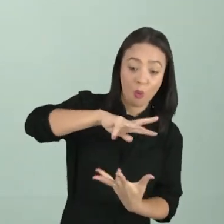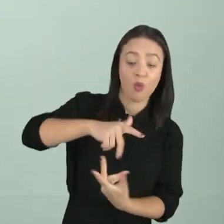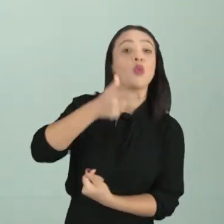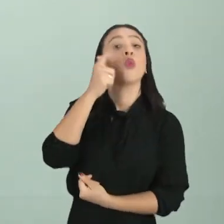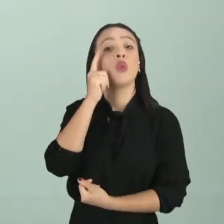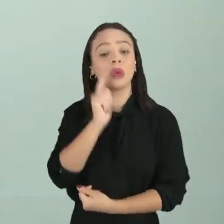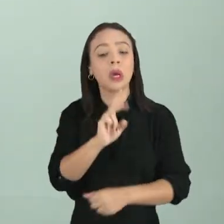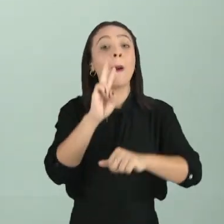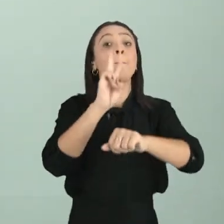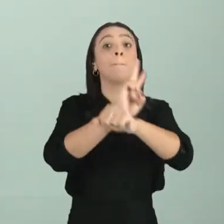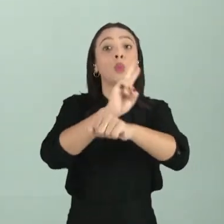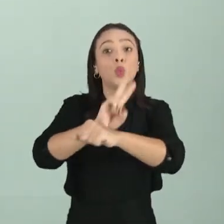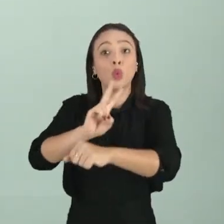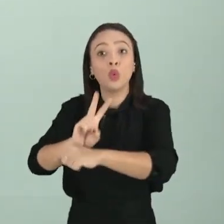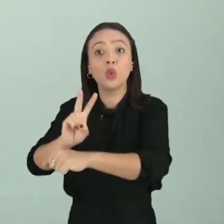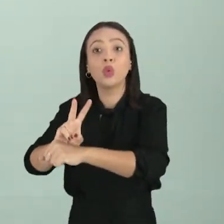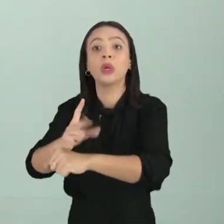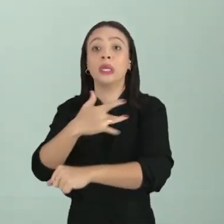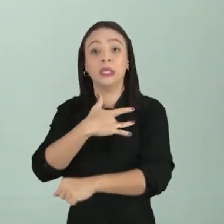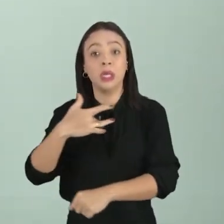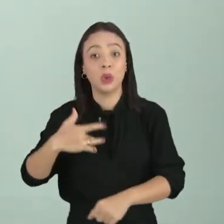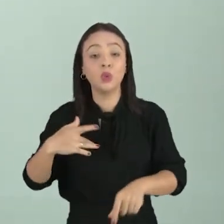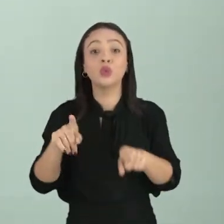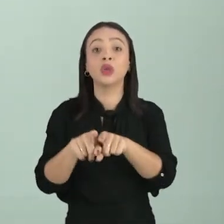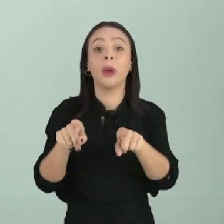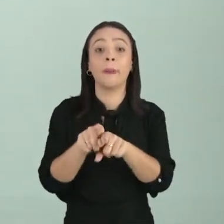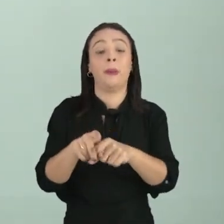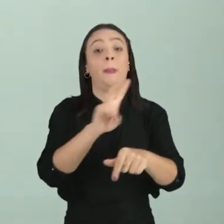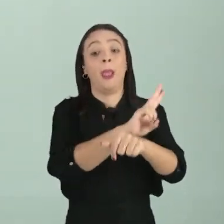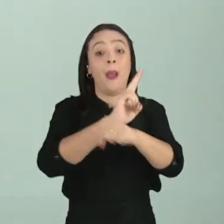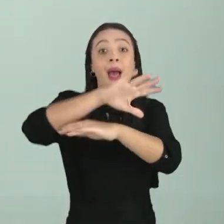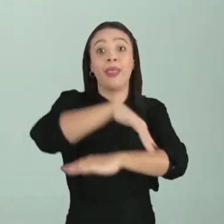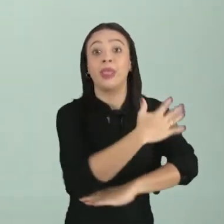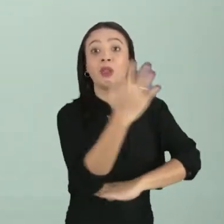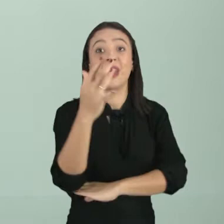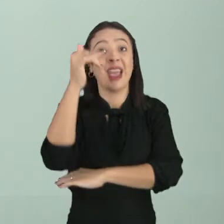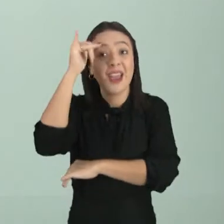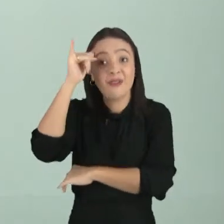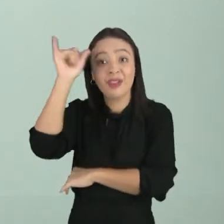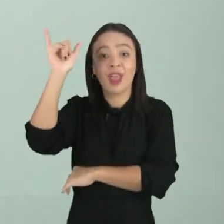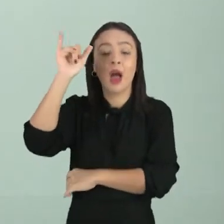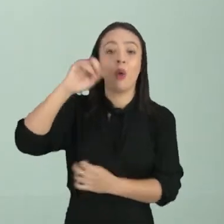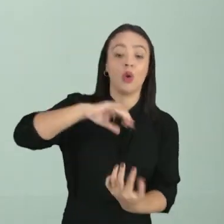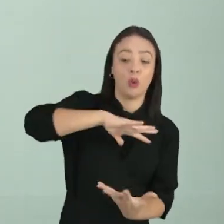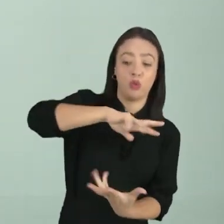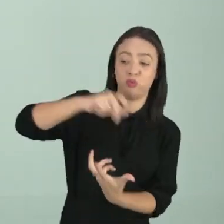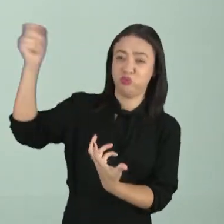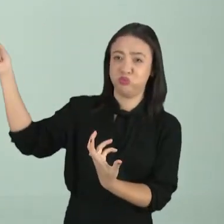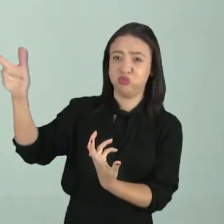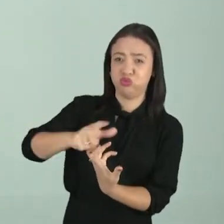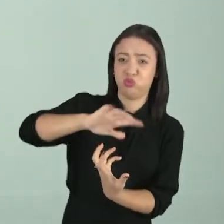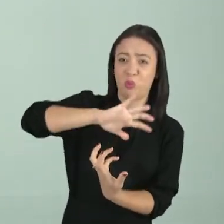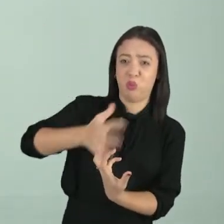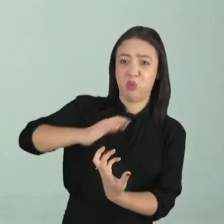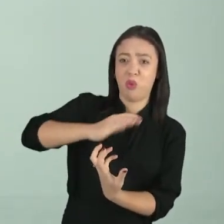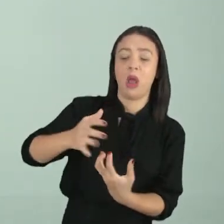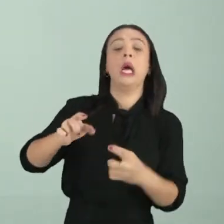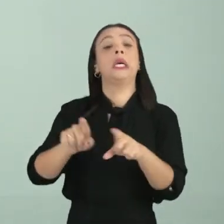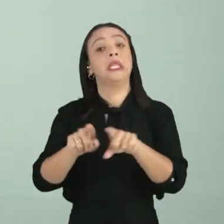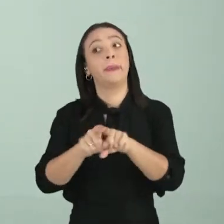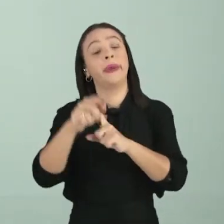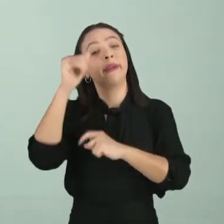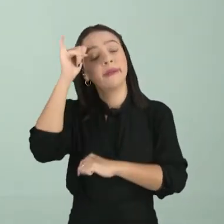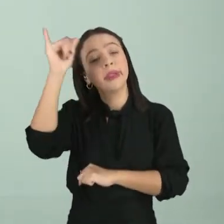aí resguardar a saúde do planeta, né, prevenindo ali o aquecimento global,